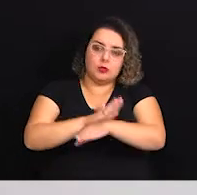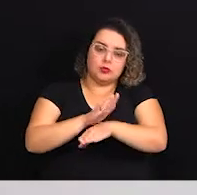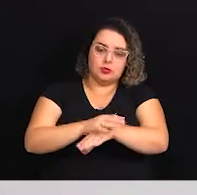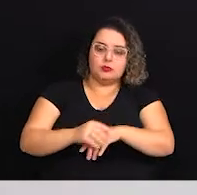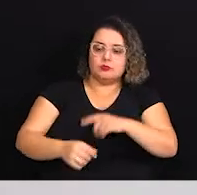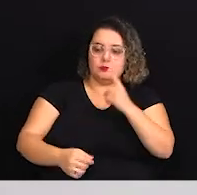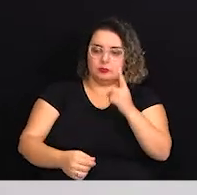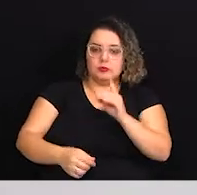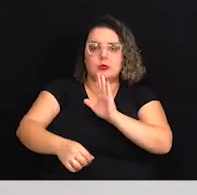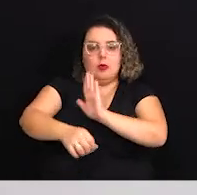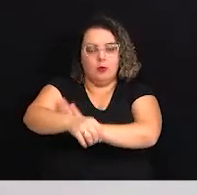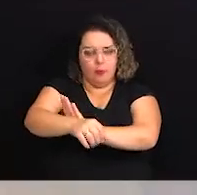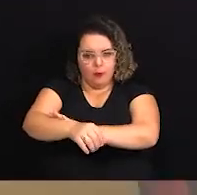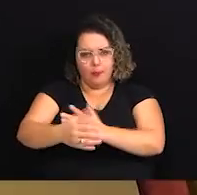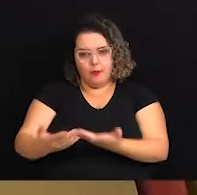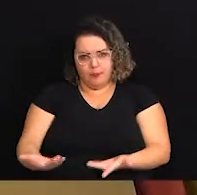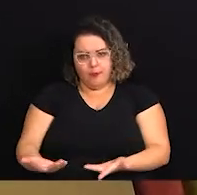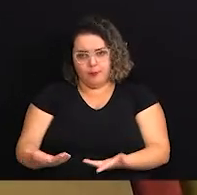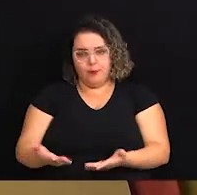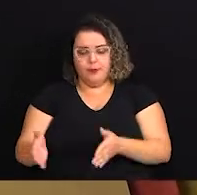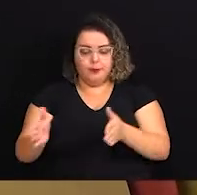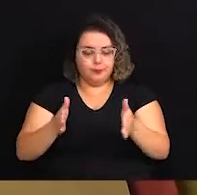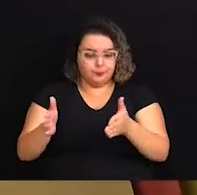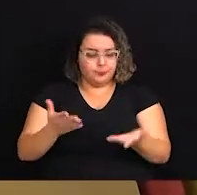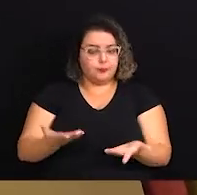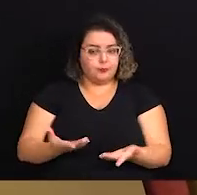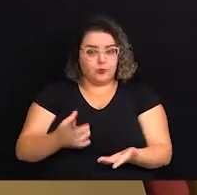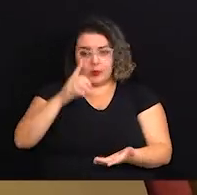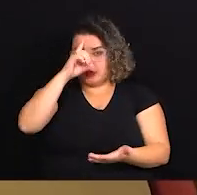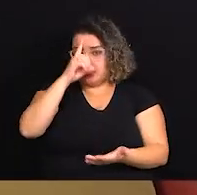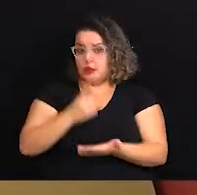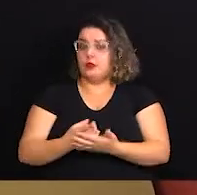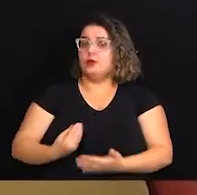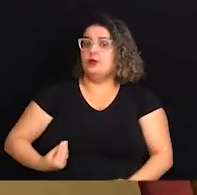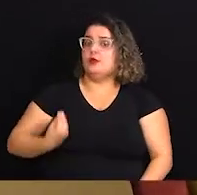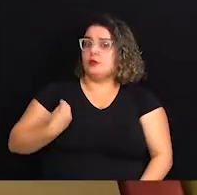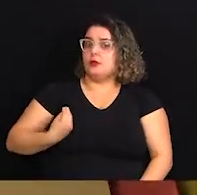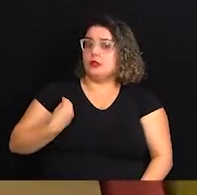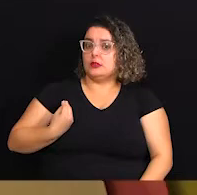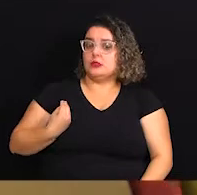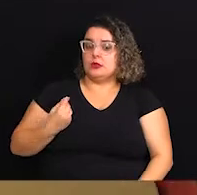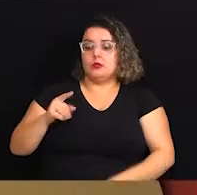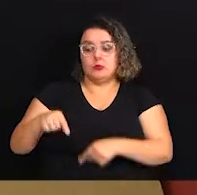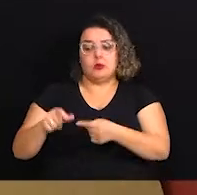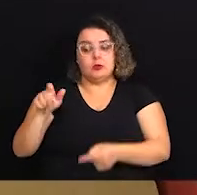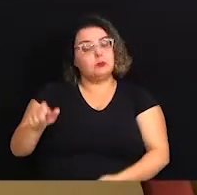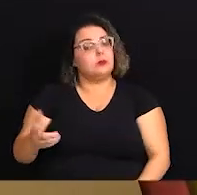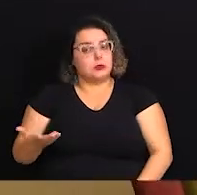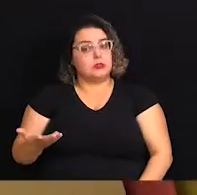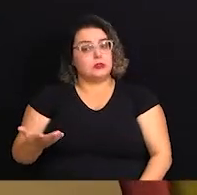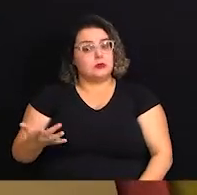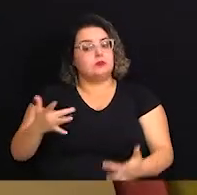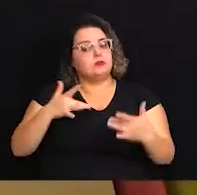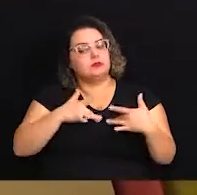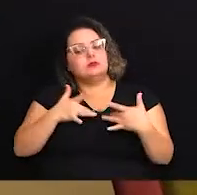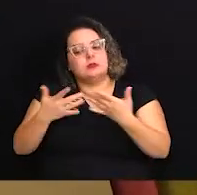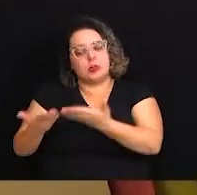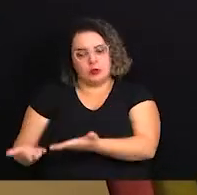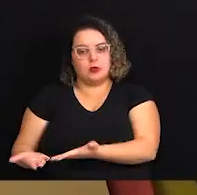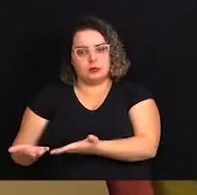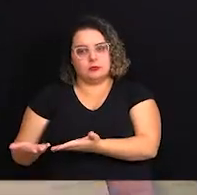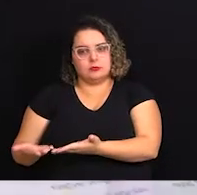com o outro. Afinal de contas, a partir do momento que você decide viver com uma outra pessoa, você está se doando para